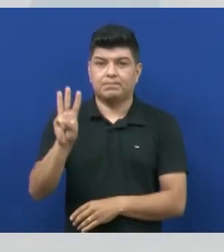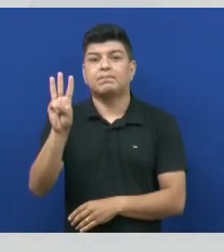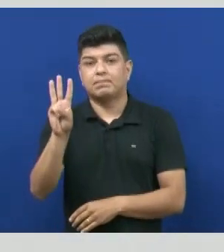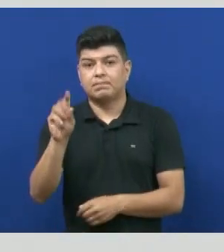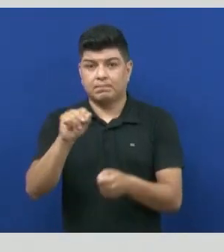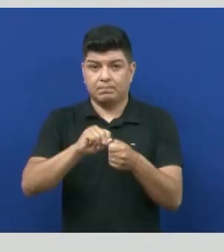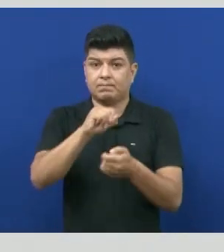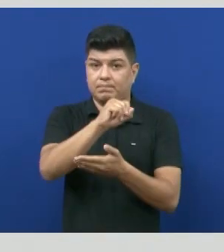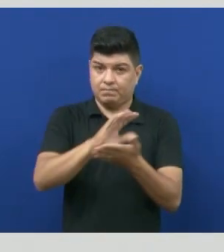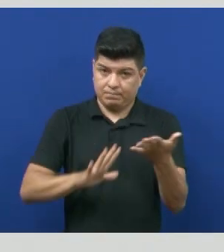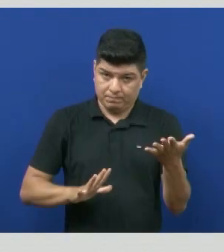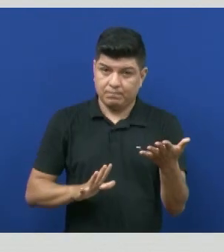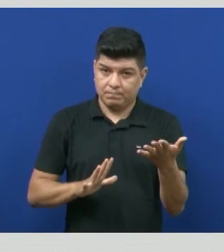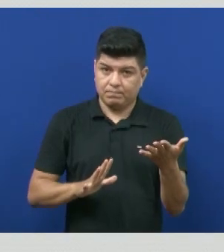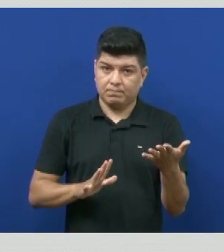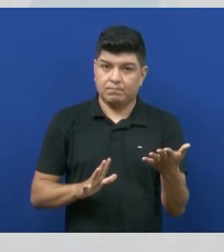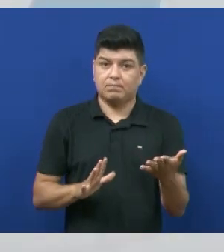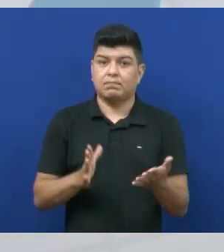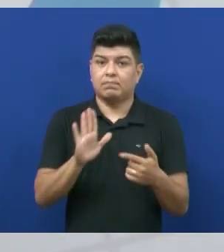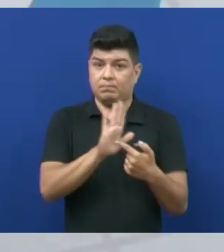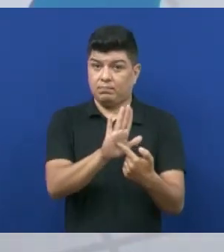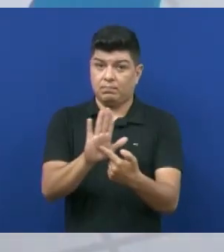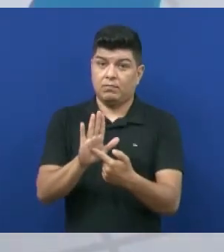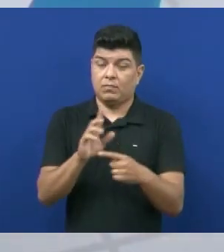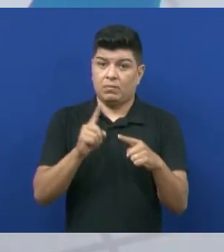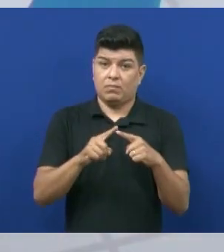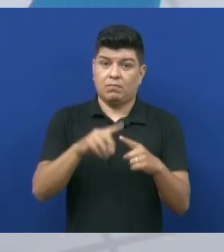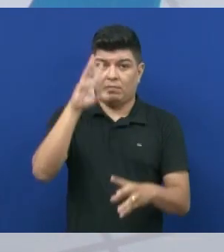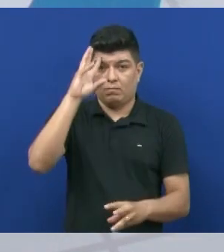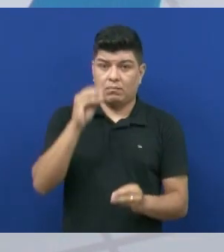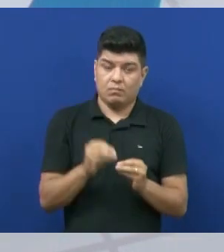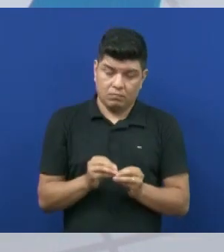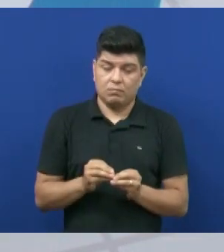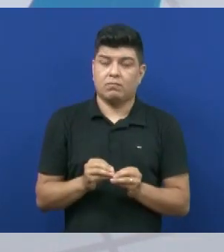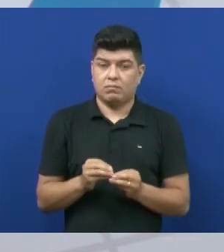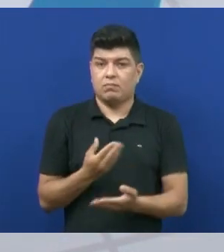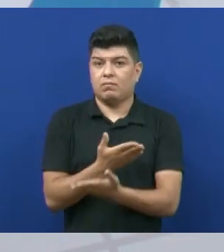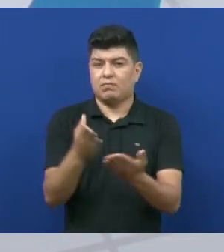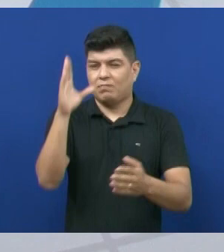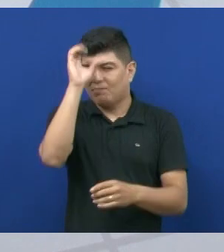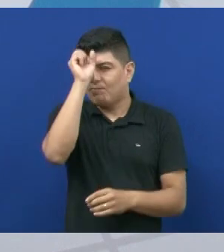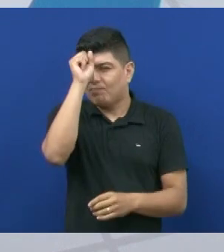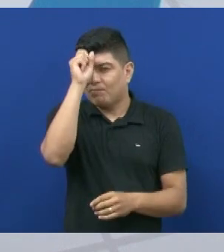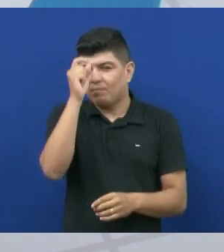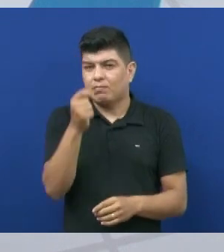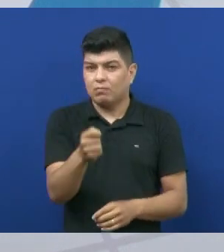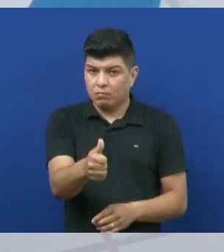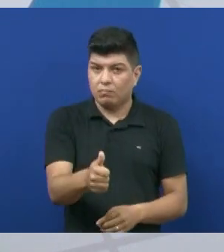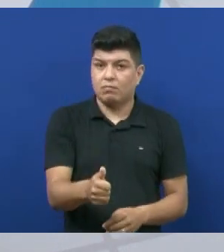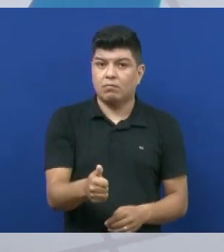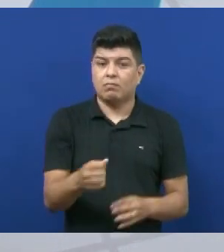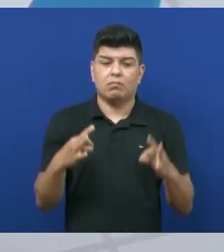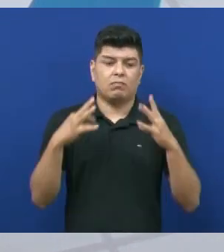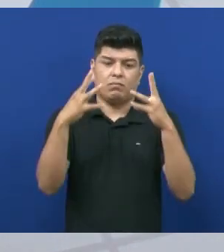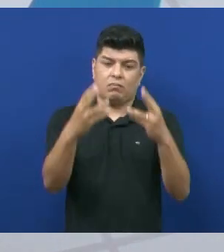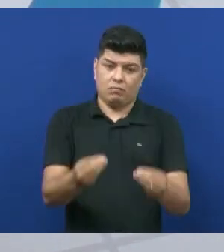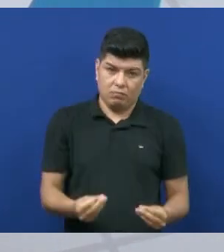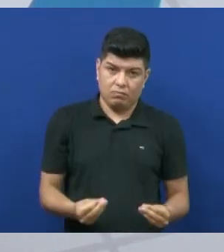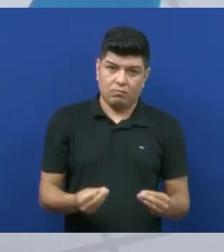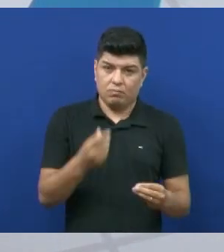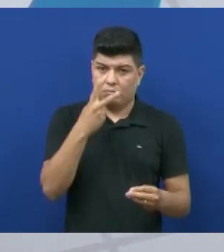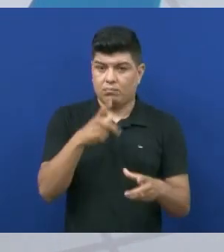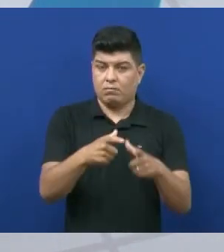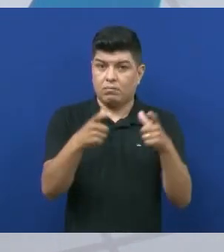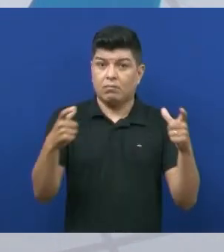para realizar as atividades que estão lá colocadas, porque eu tenho certeza que vocês vão aprender mais um pouquinho e tudo aquilo que